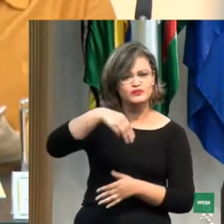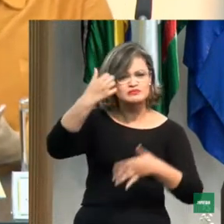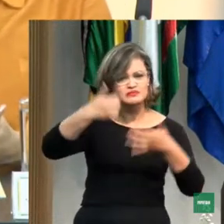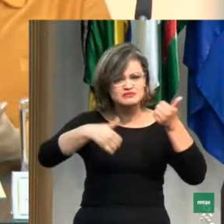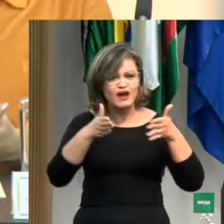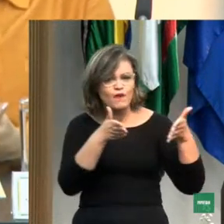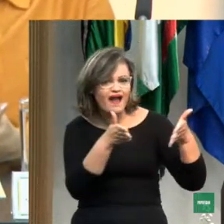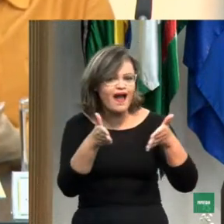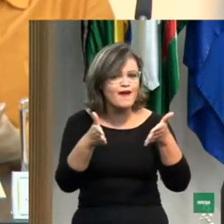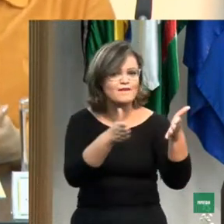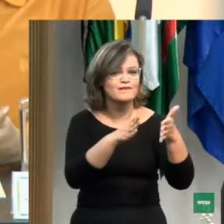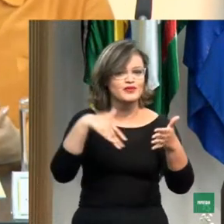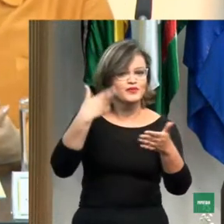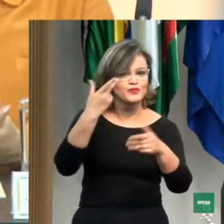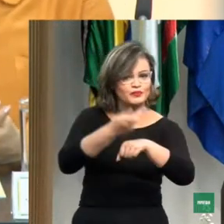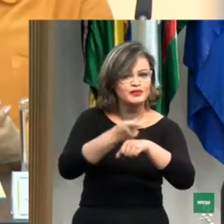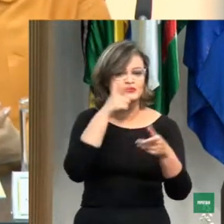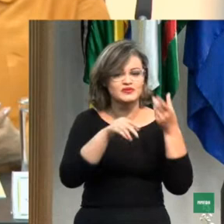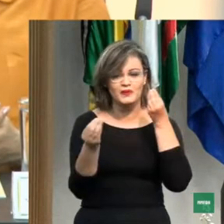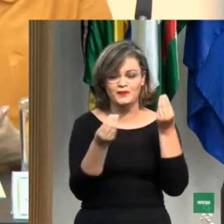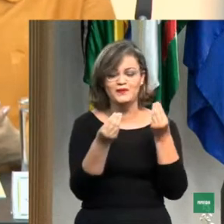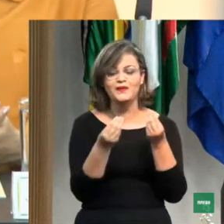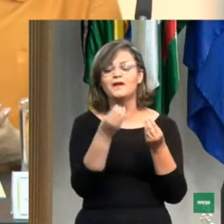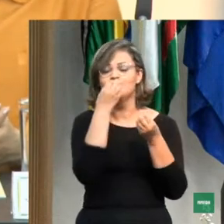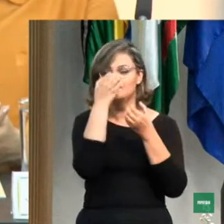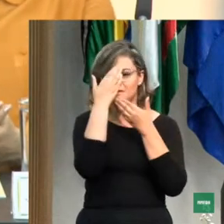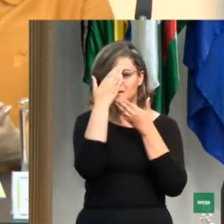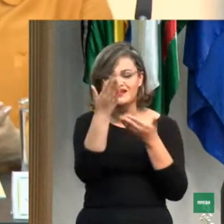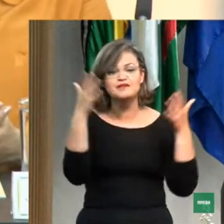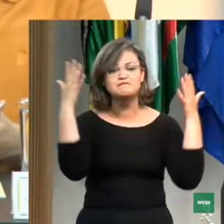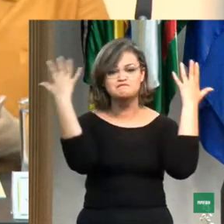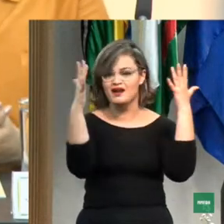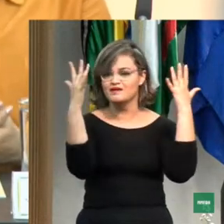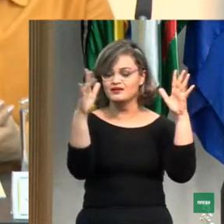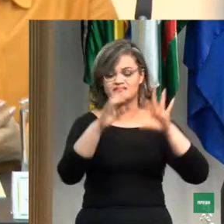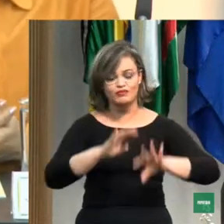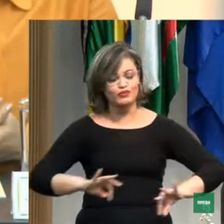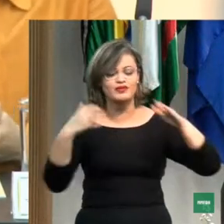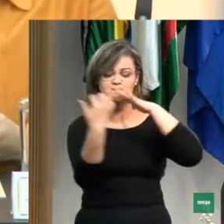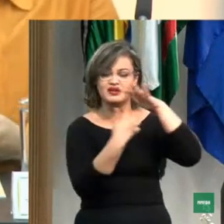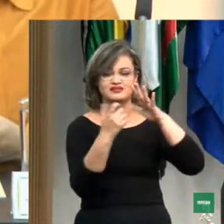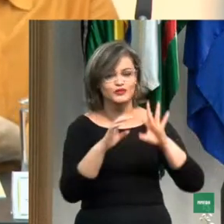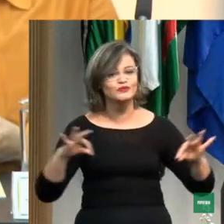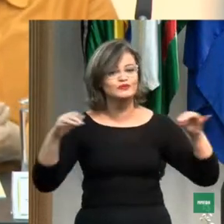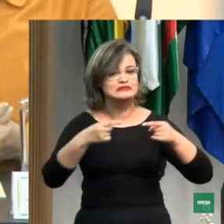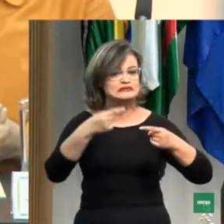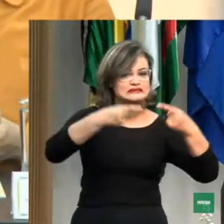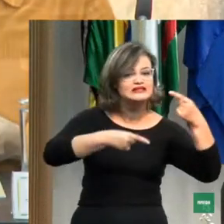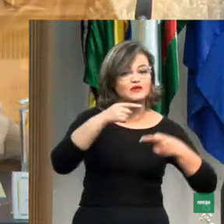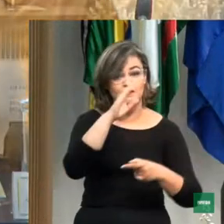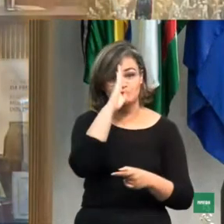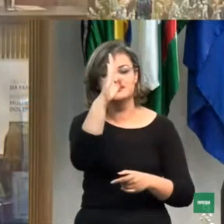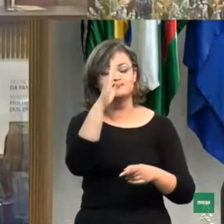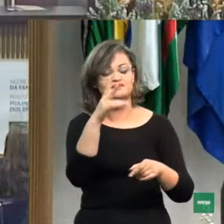prêmio. Muito obrigada e parabéns a todas as empresas que concorreram, especialmente as que ganharam o